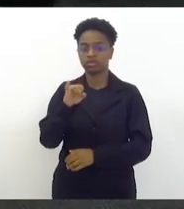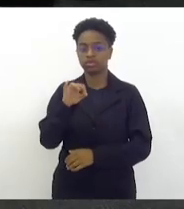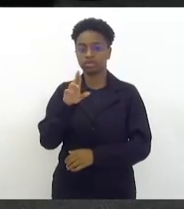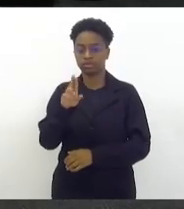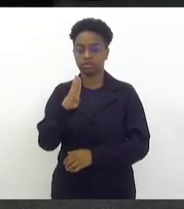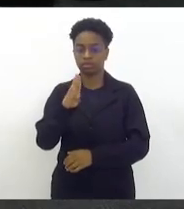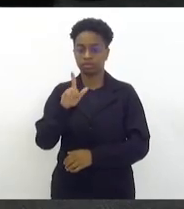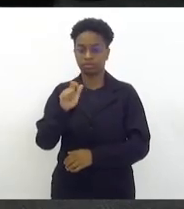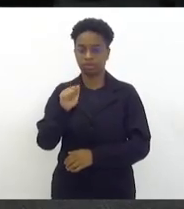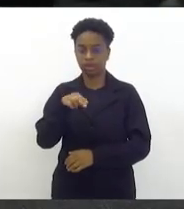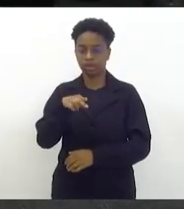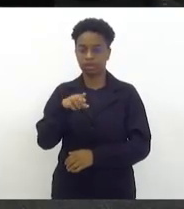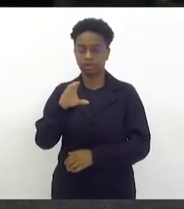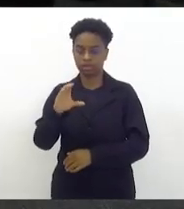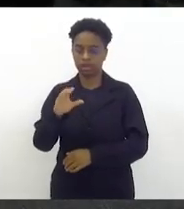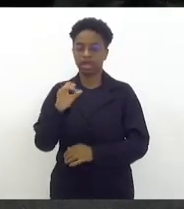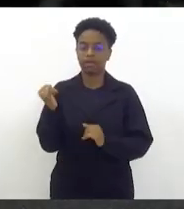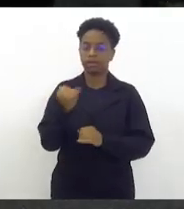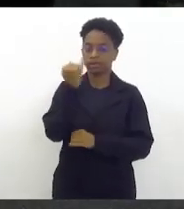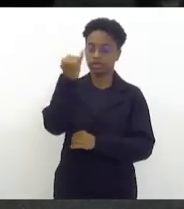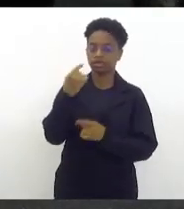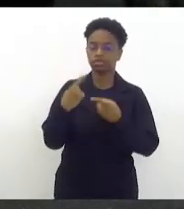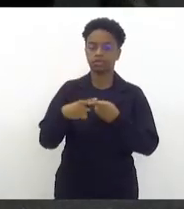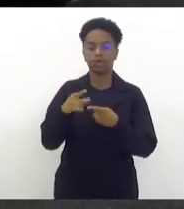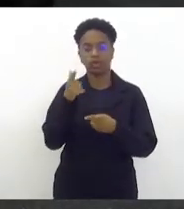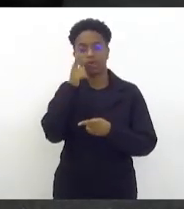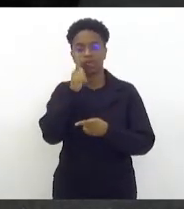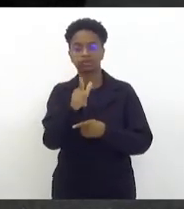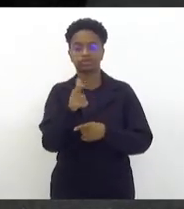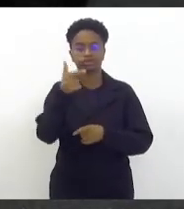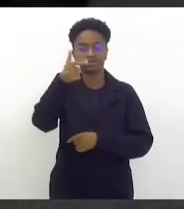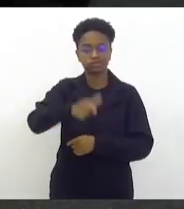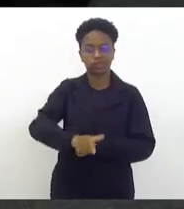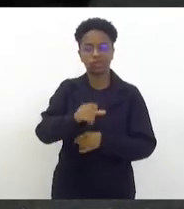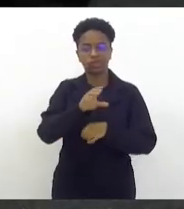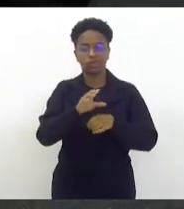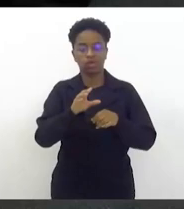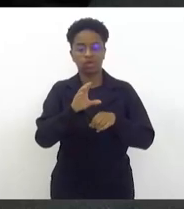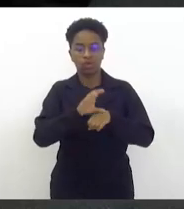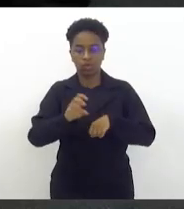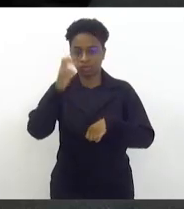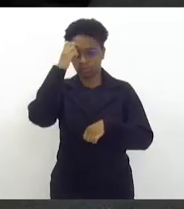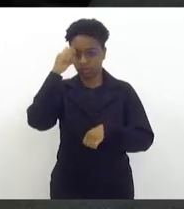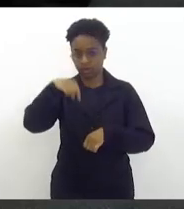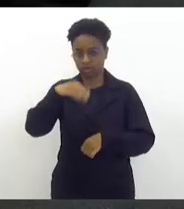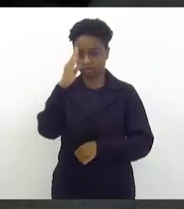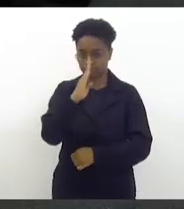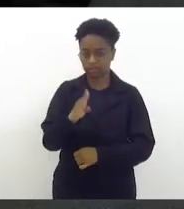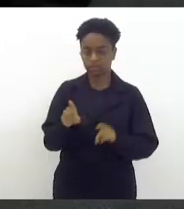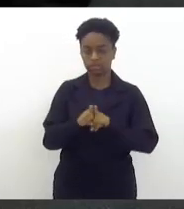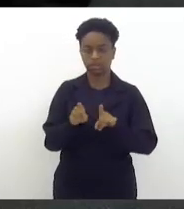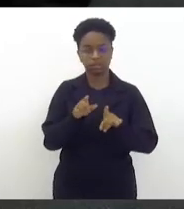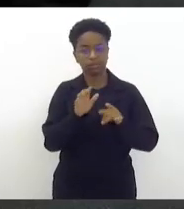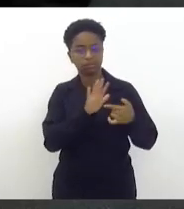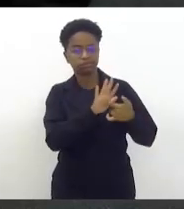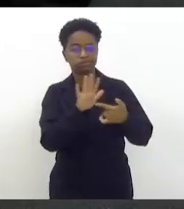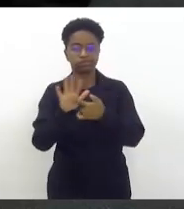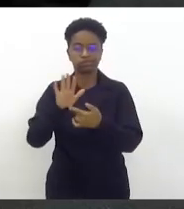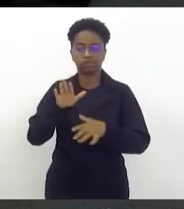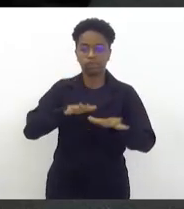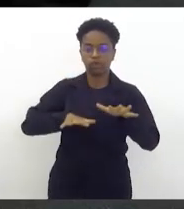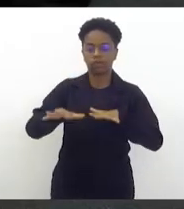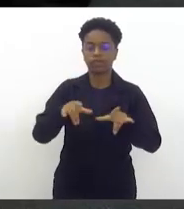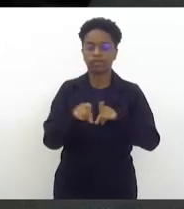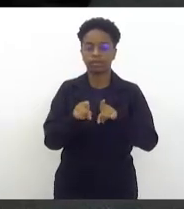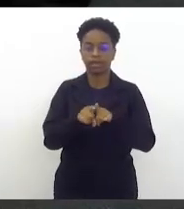recuperar a cultura no nosso país, as manifestações culturais populares do nosso povo, para, na